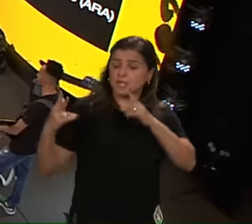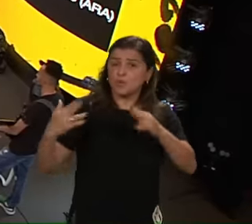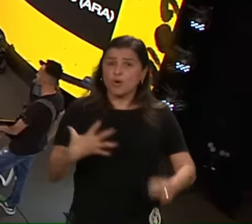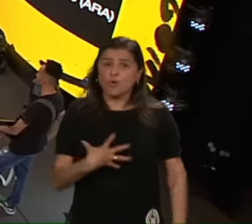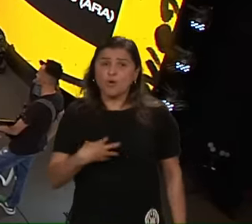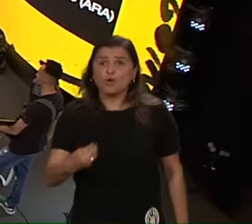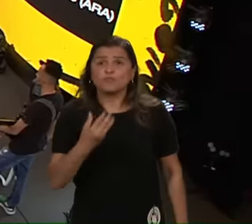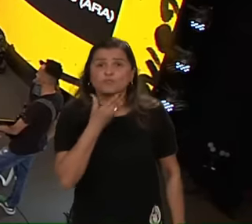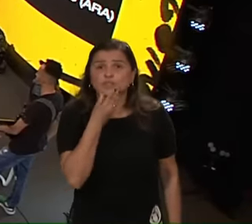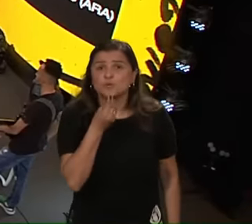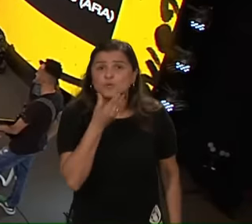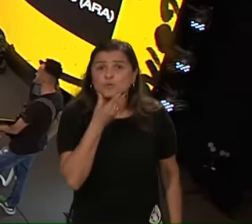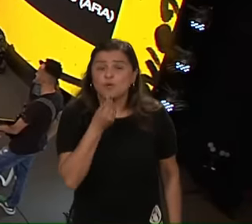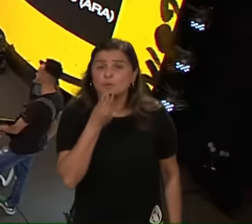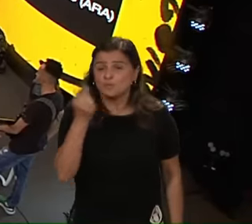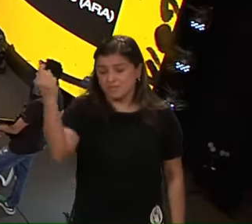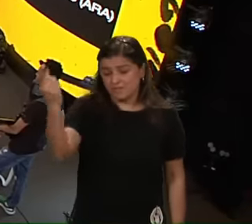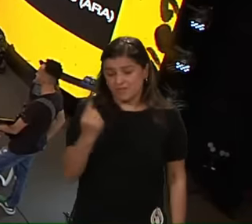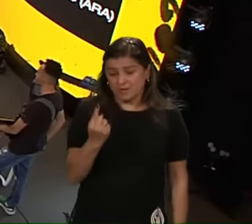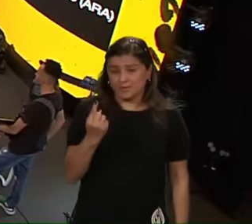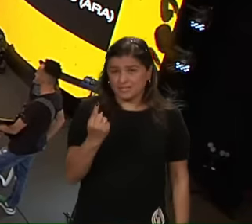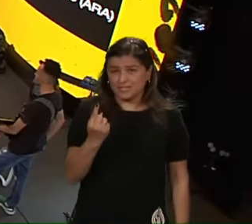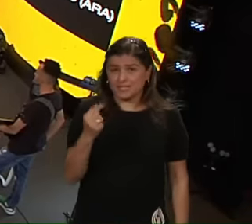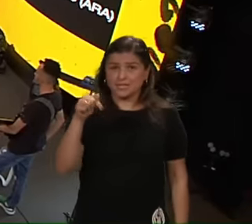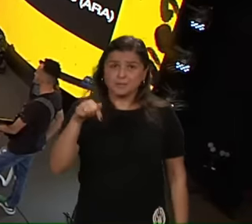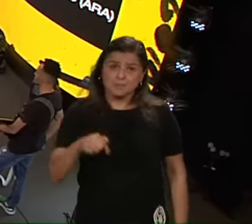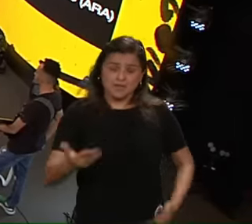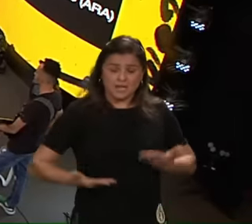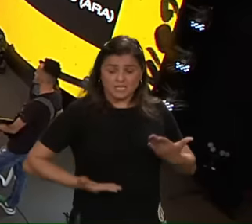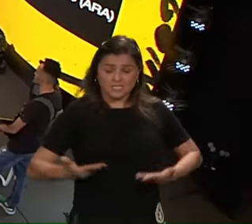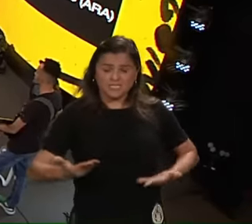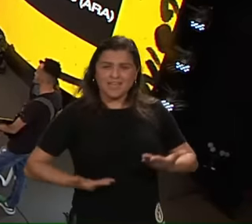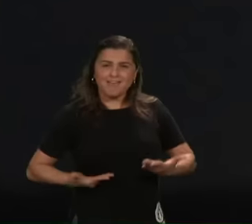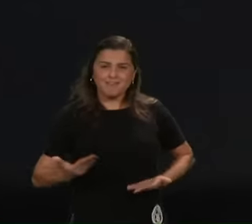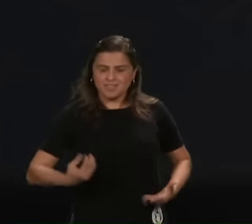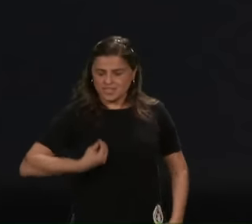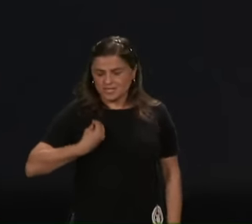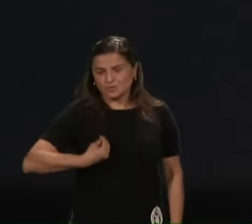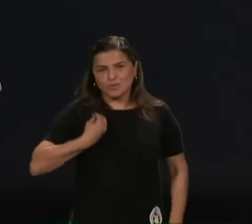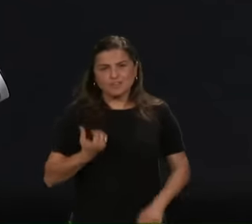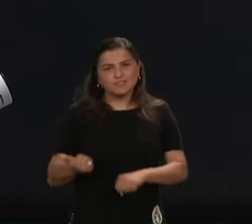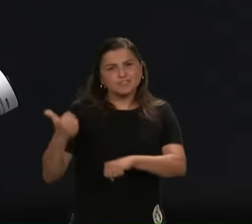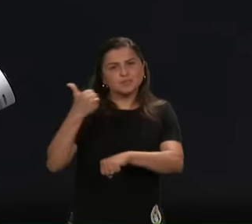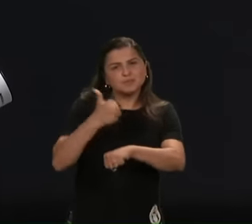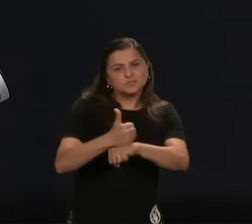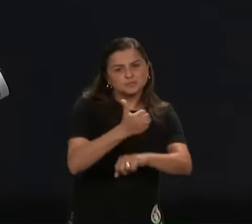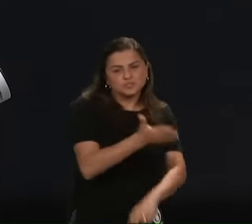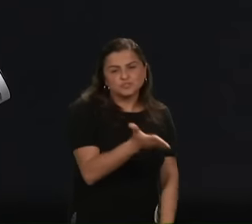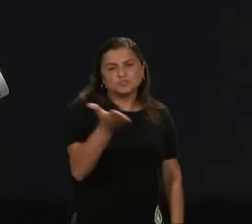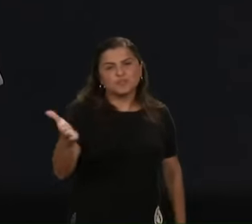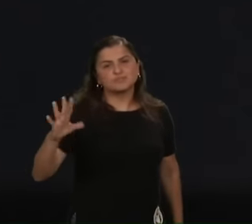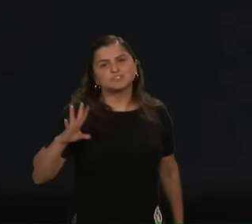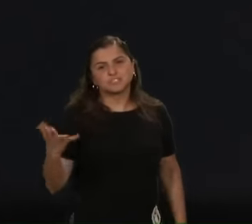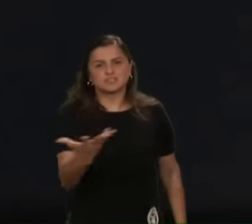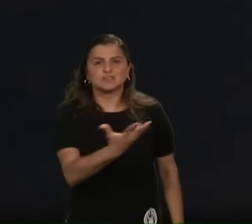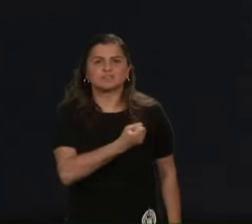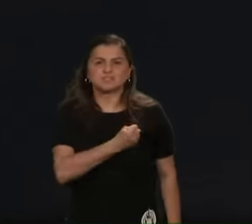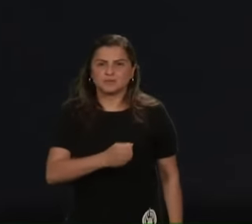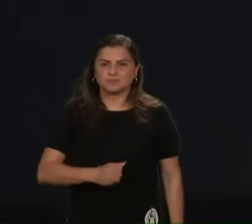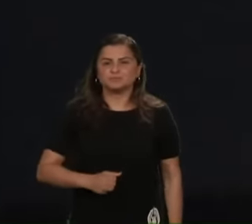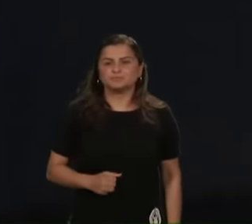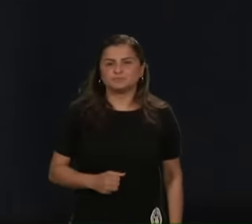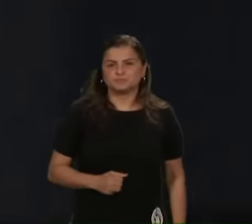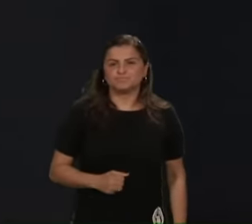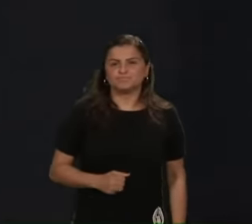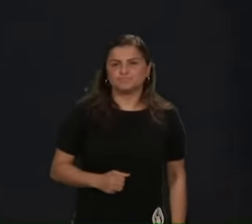que não veio para ser servido, mas para dar a sua vida em resgate de muitos.